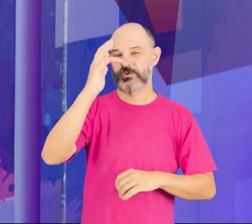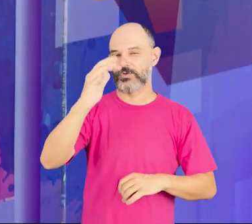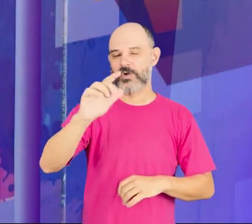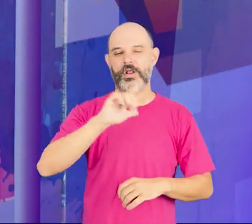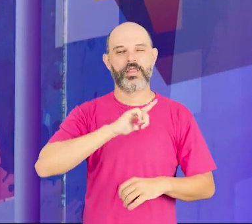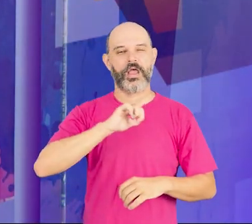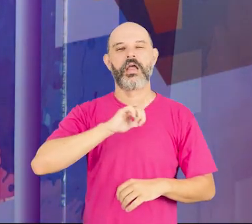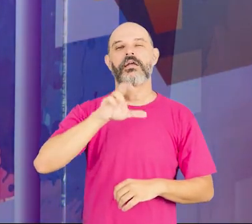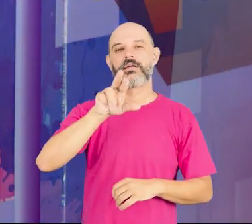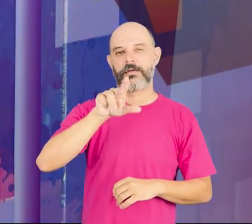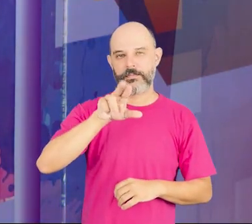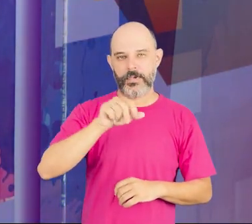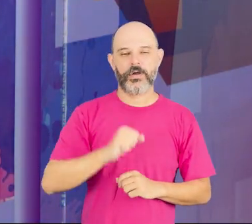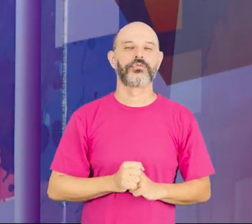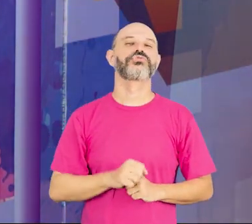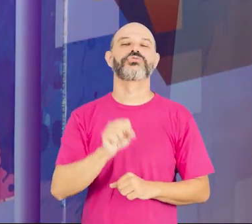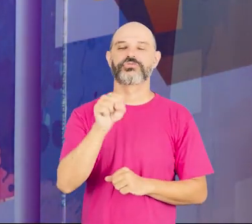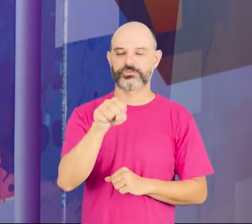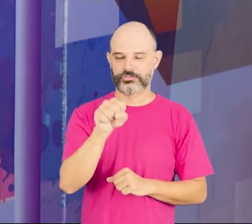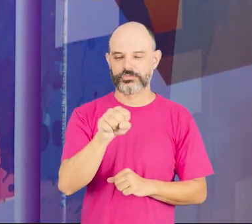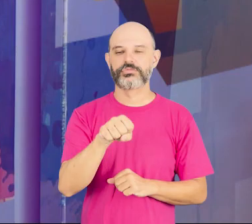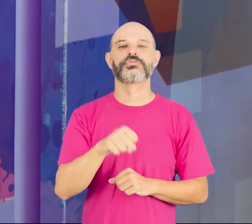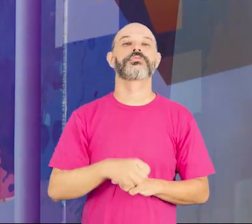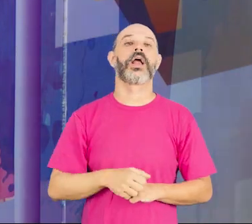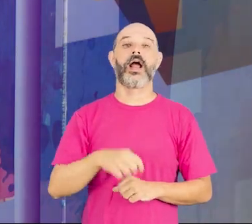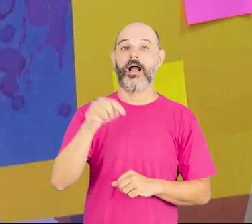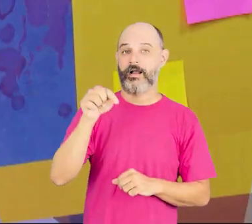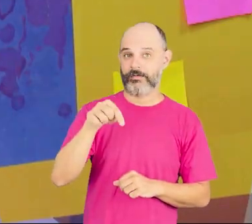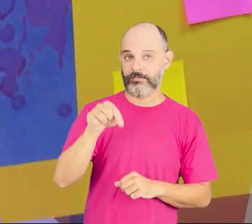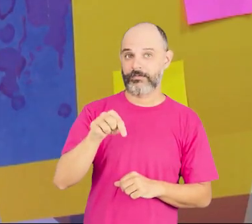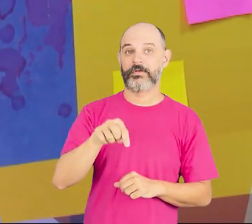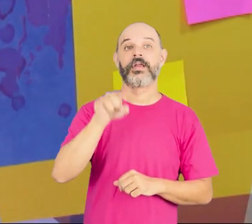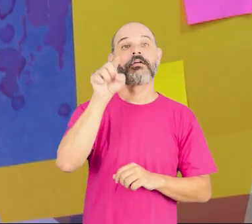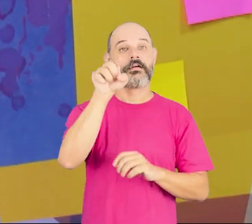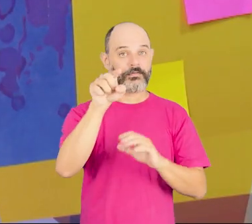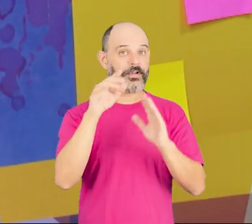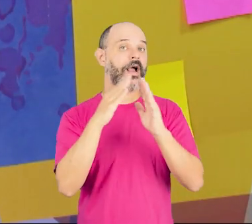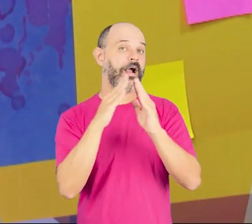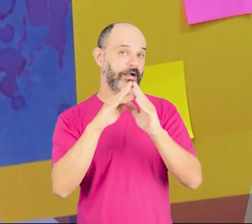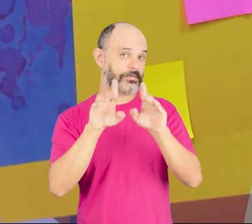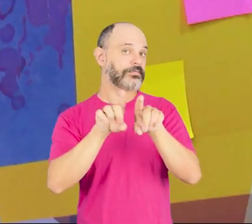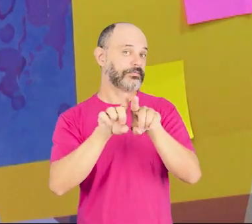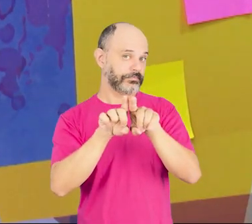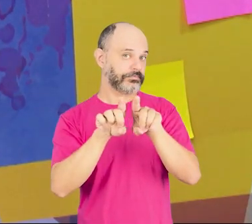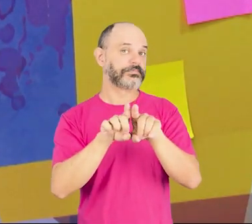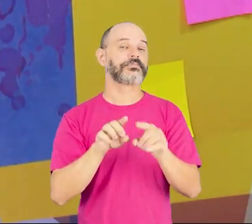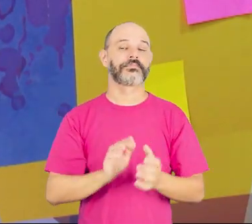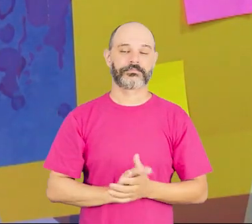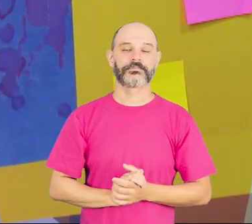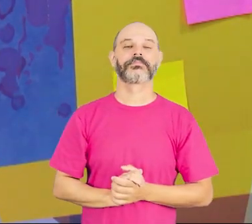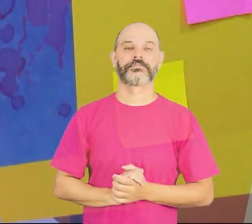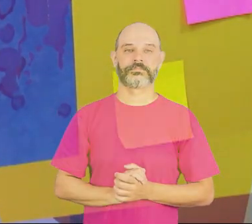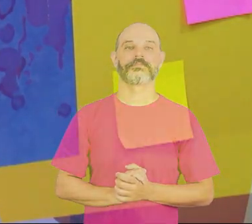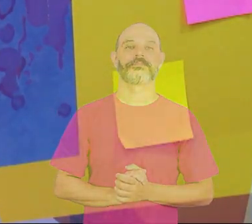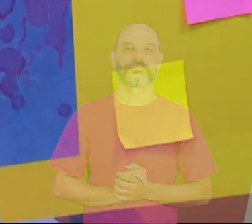A Fábrica de Sonhos tem muitos irmãos. Tem sim! Aqui e aí na sua casa!